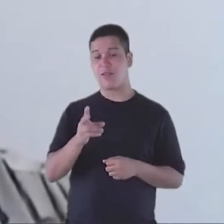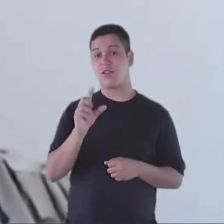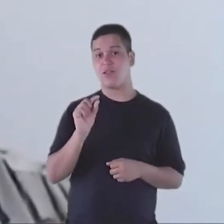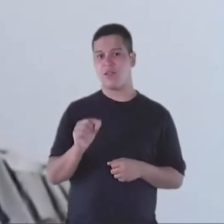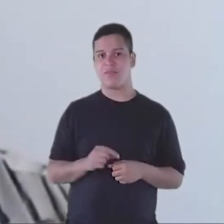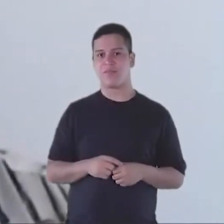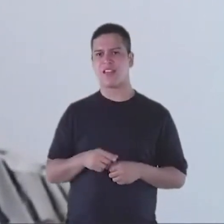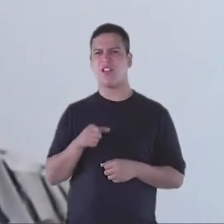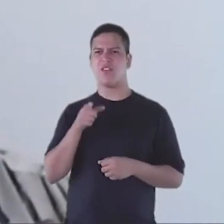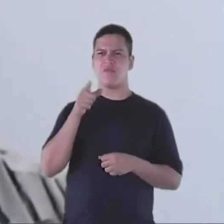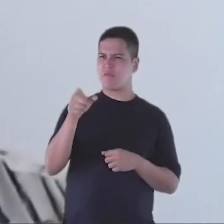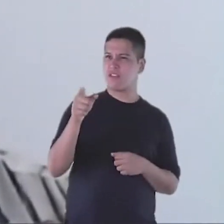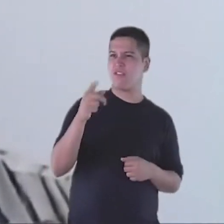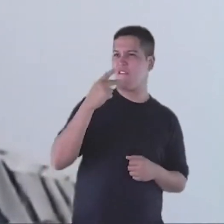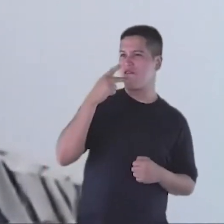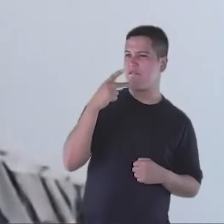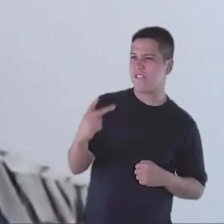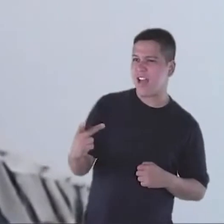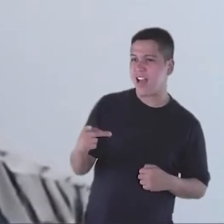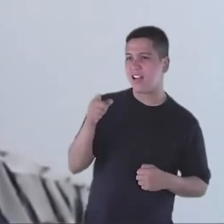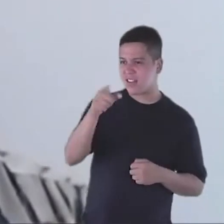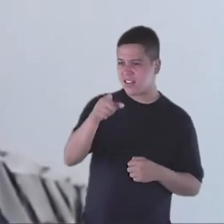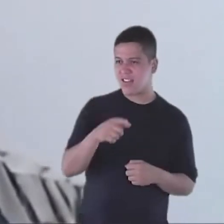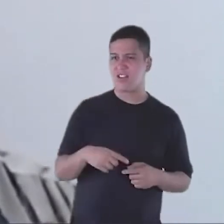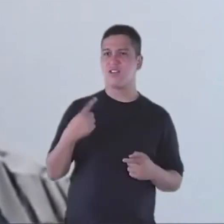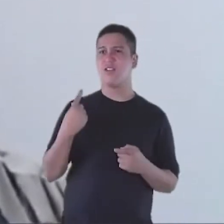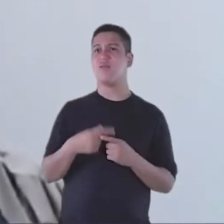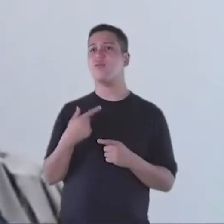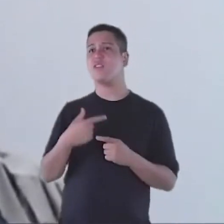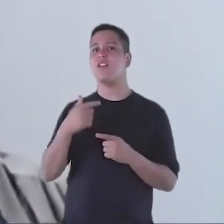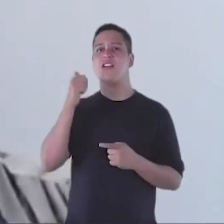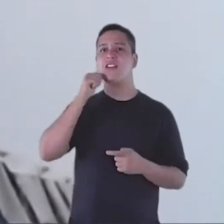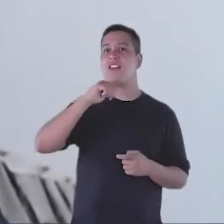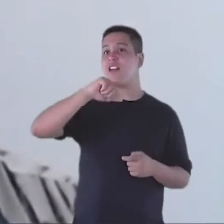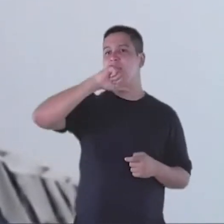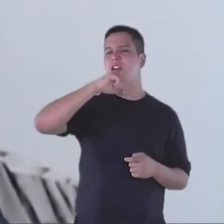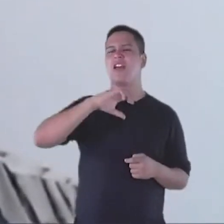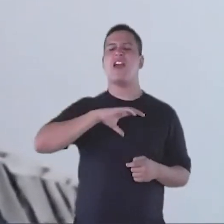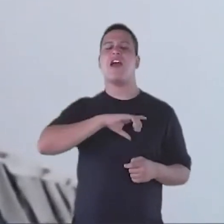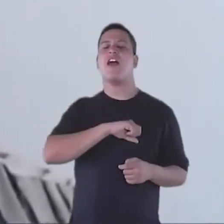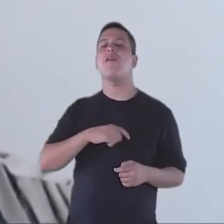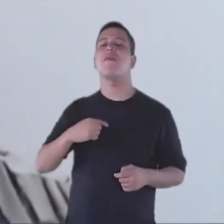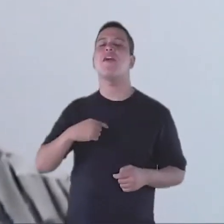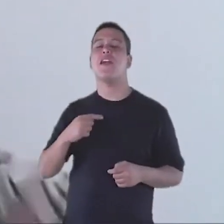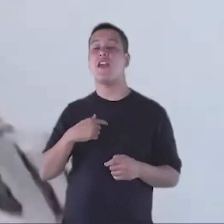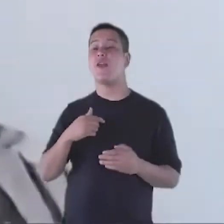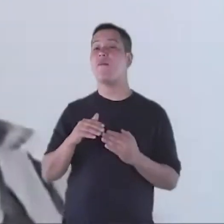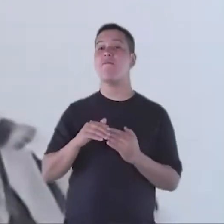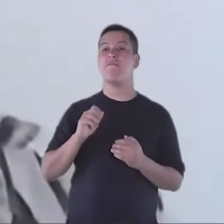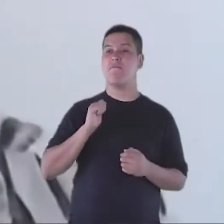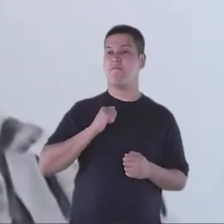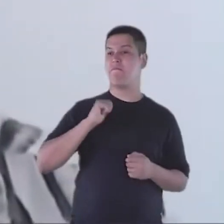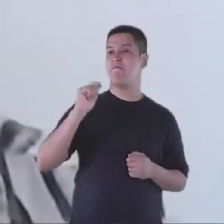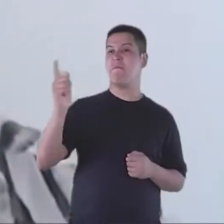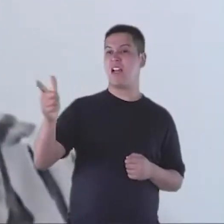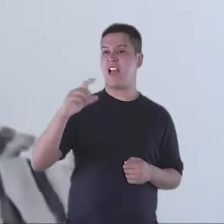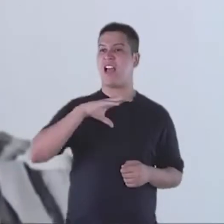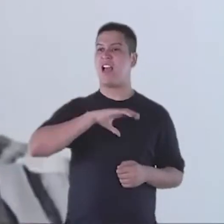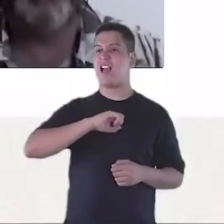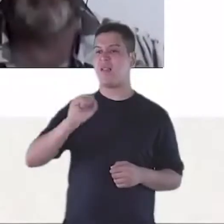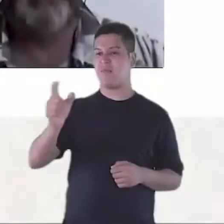você fala isso porque. Ela falou assim: você fala isso porque a mãe me ama mais do que você. Falei: